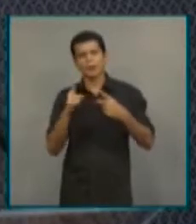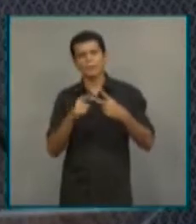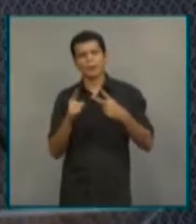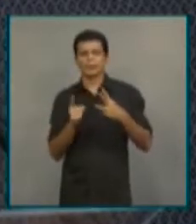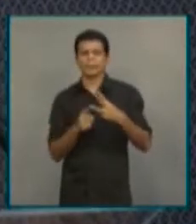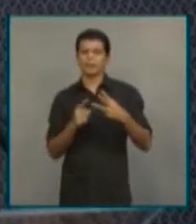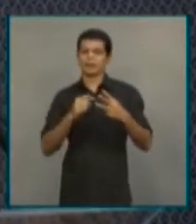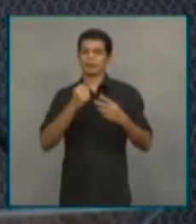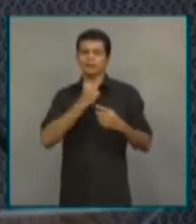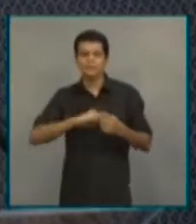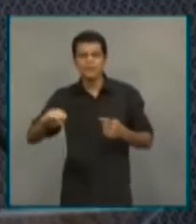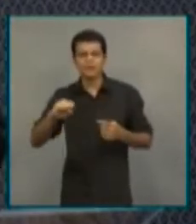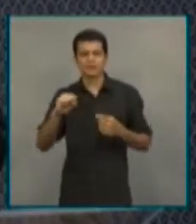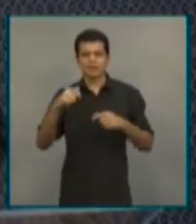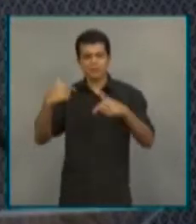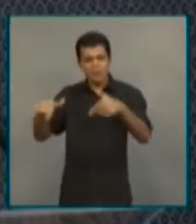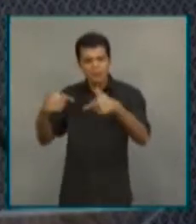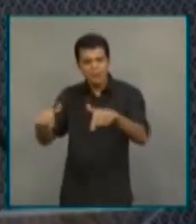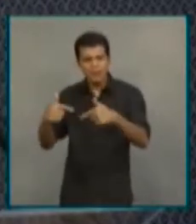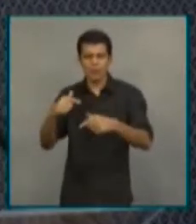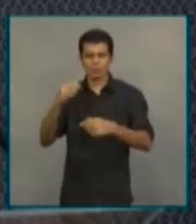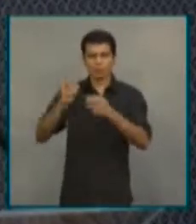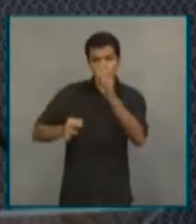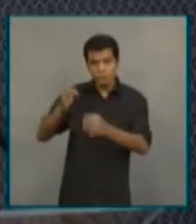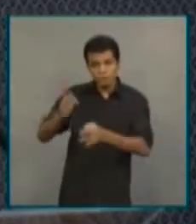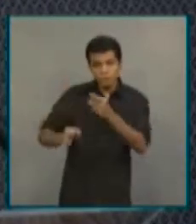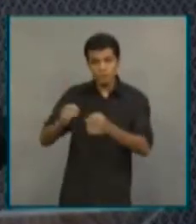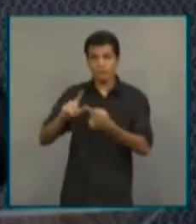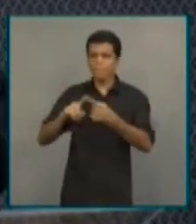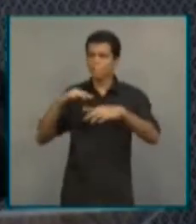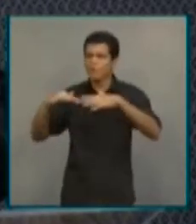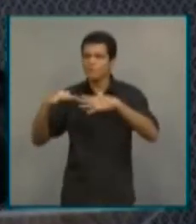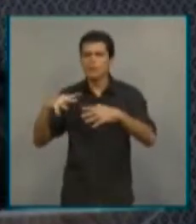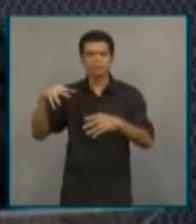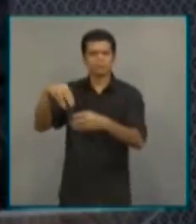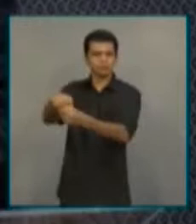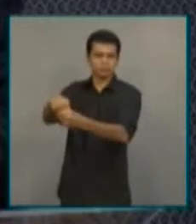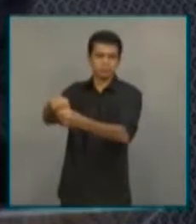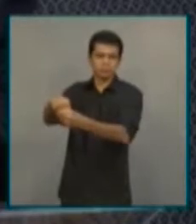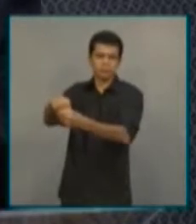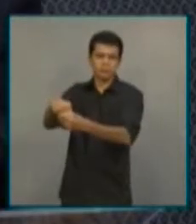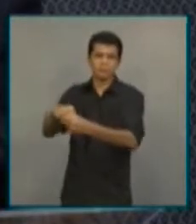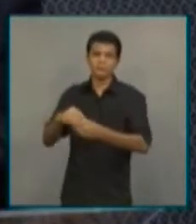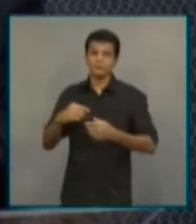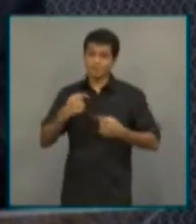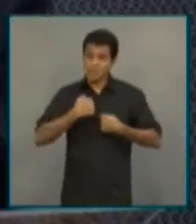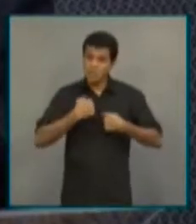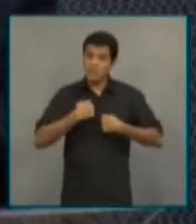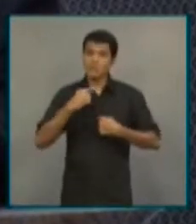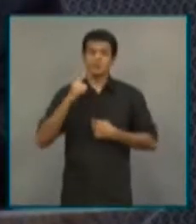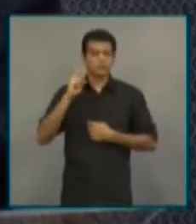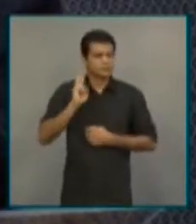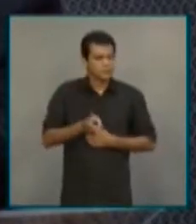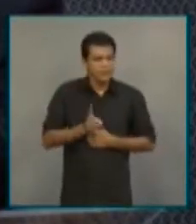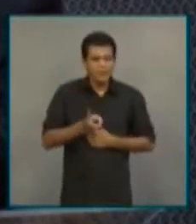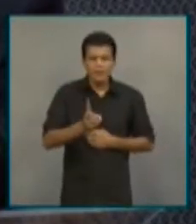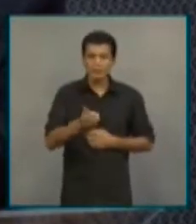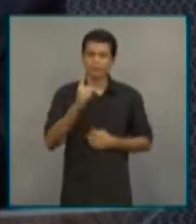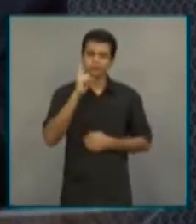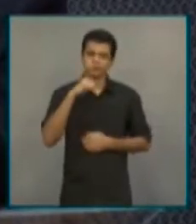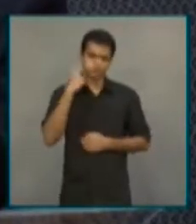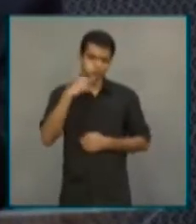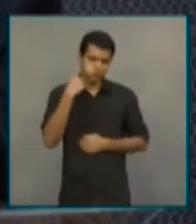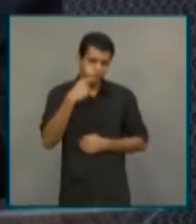em movimentos que participamos lá. Como advogado, mesmo sem fazer parte da gestão, porque em nenhum